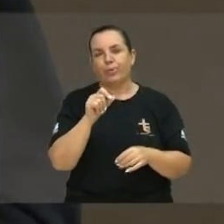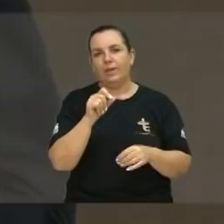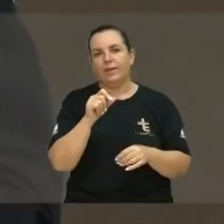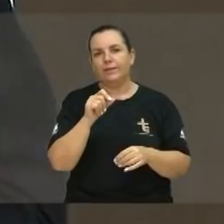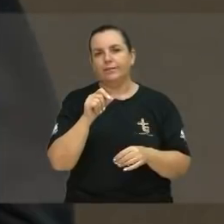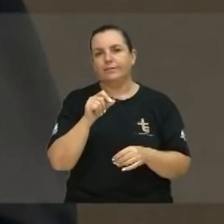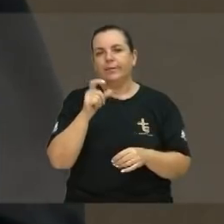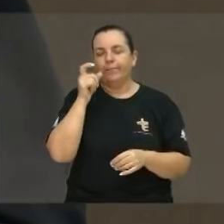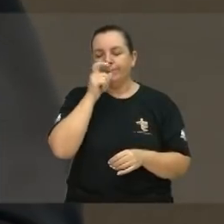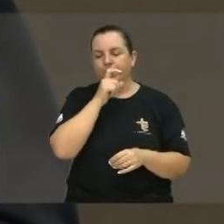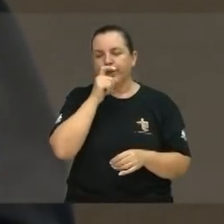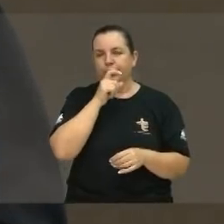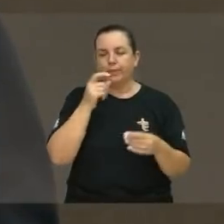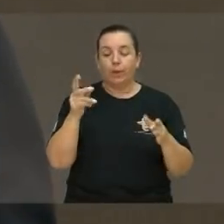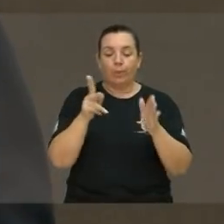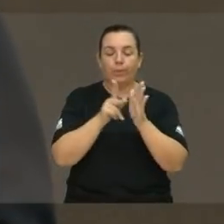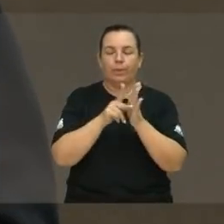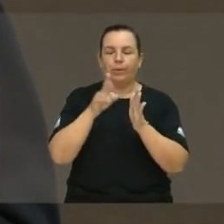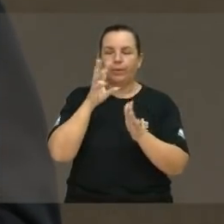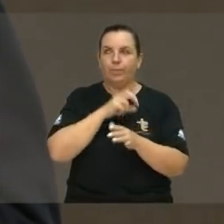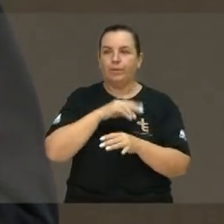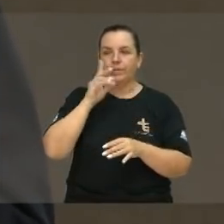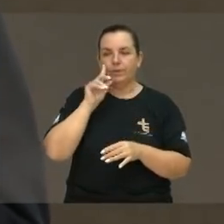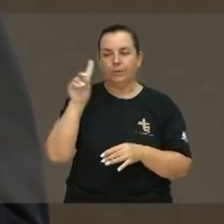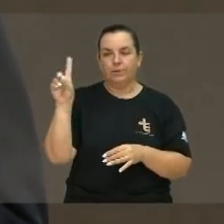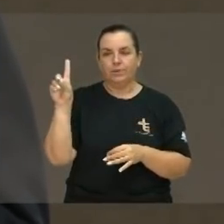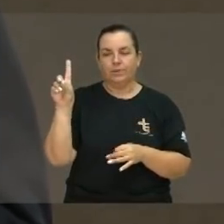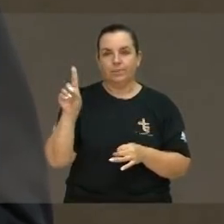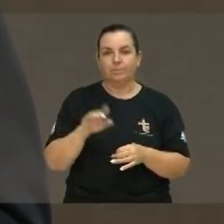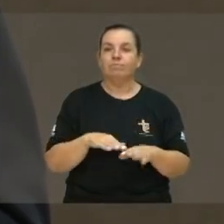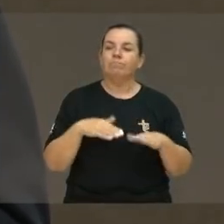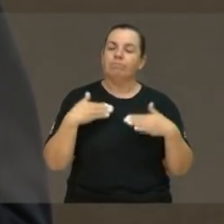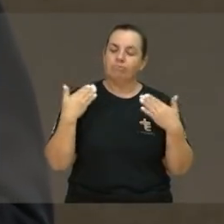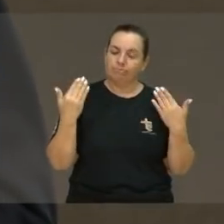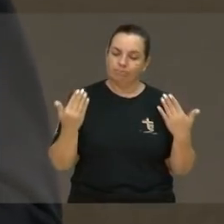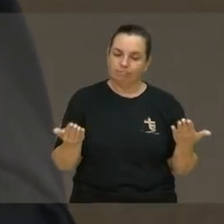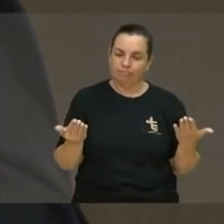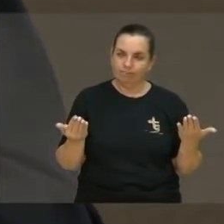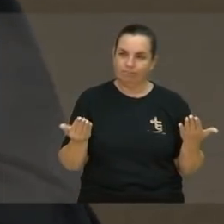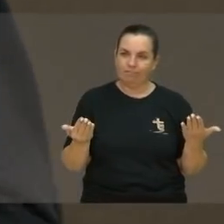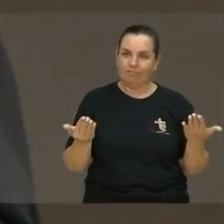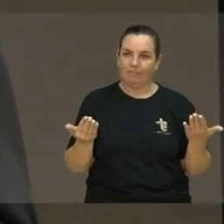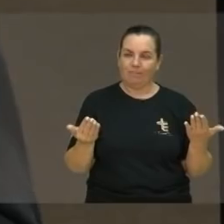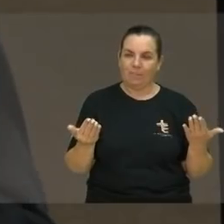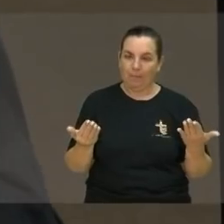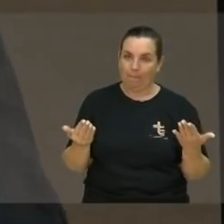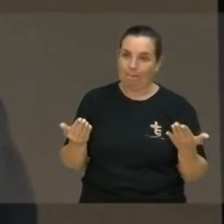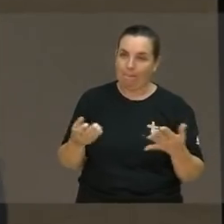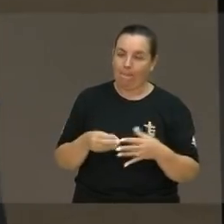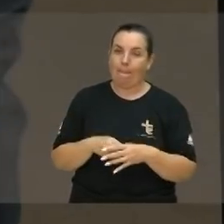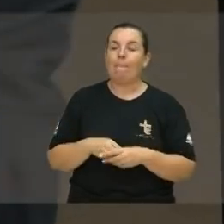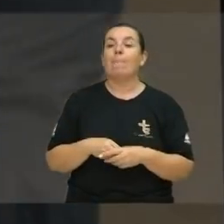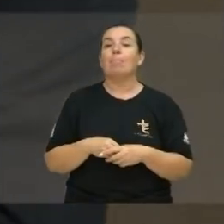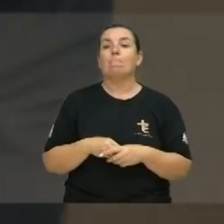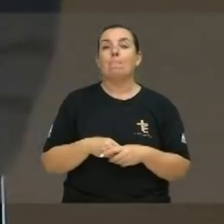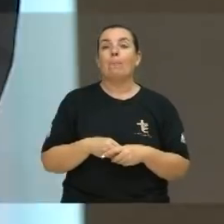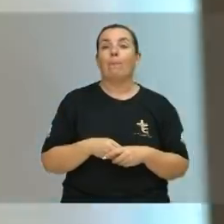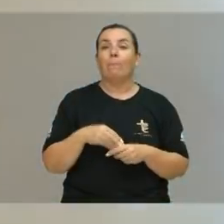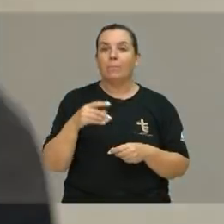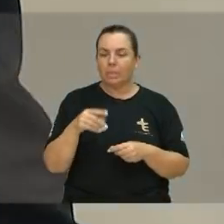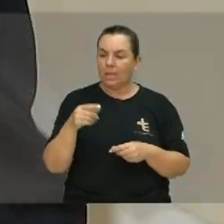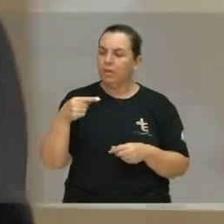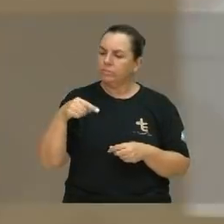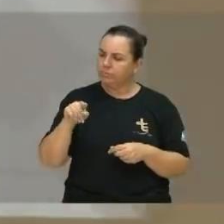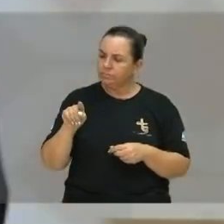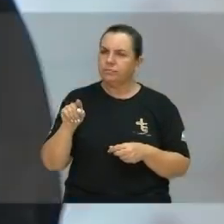traição ao próprio amor de deus ou seja é a condição de enviado